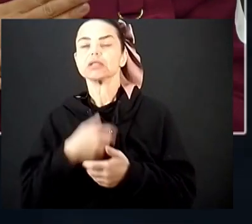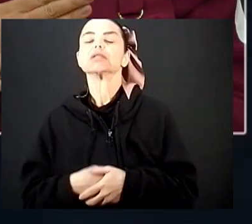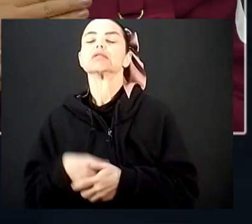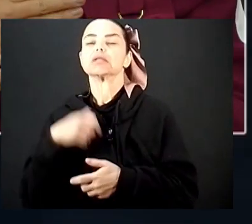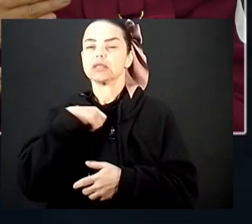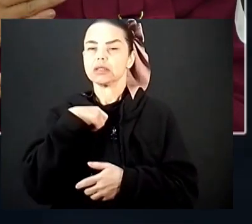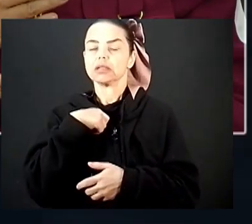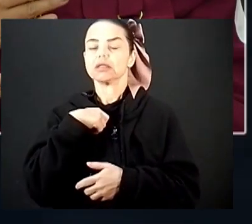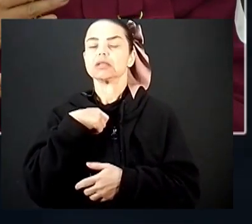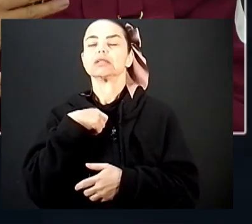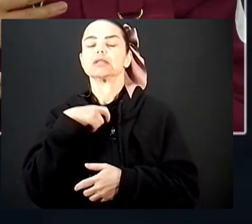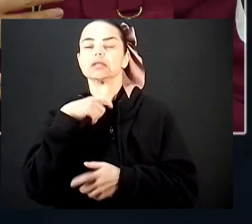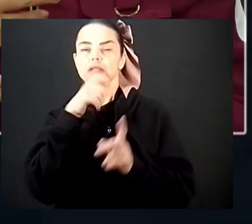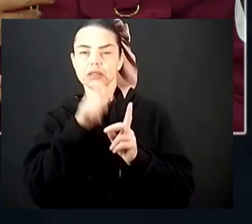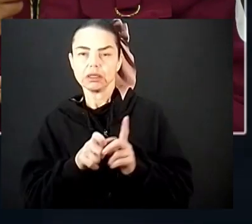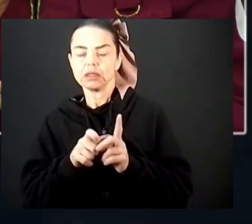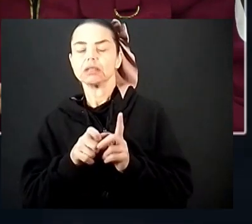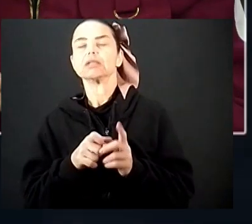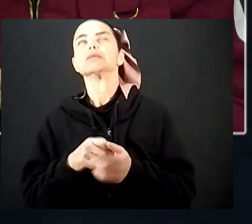pessoa que ela